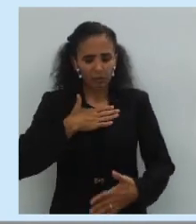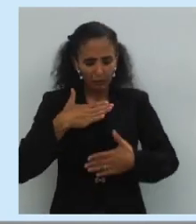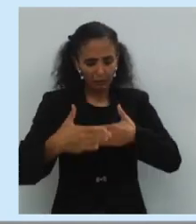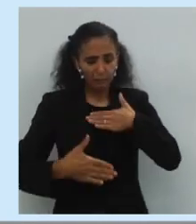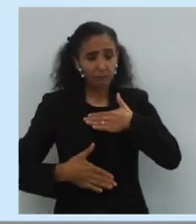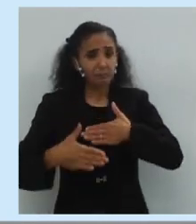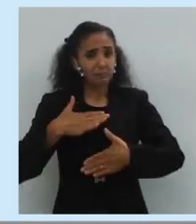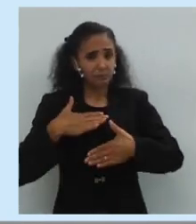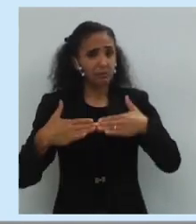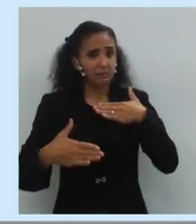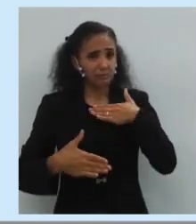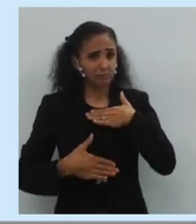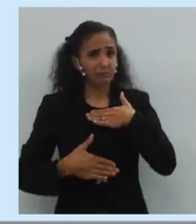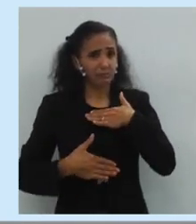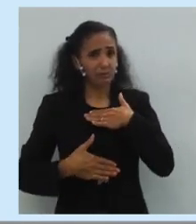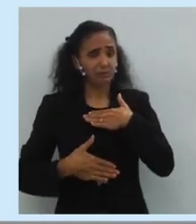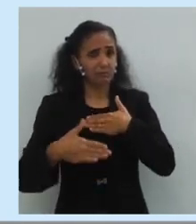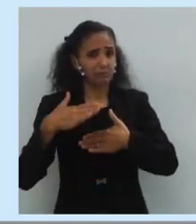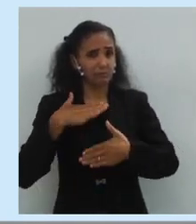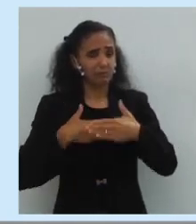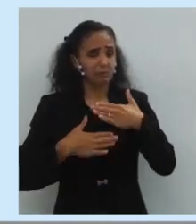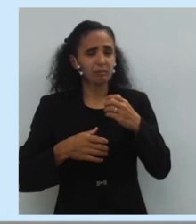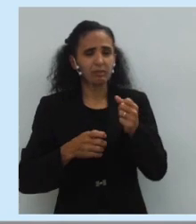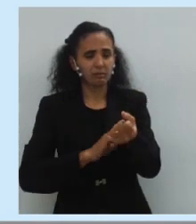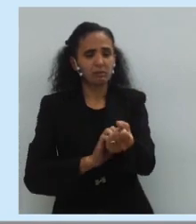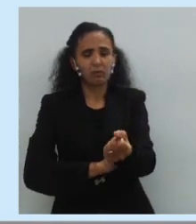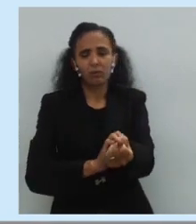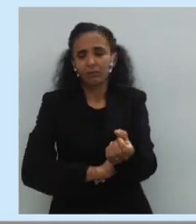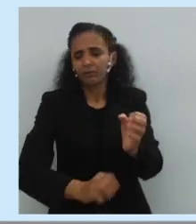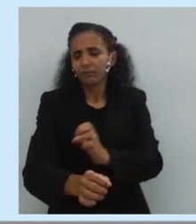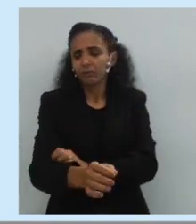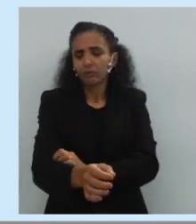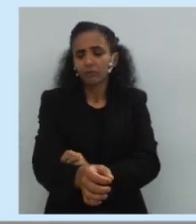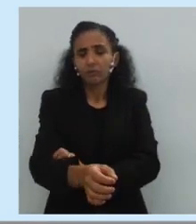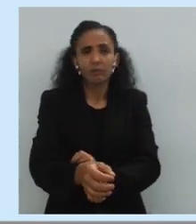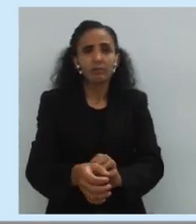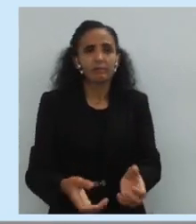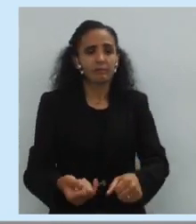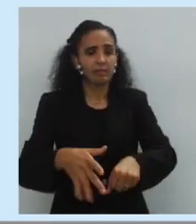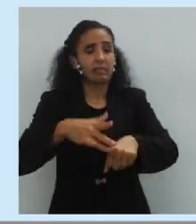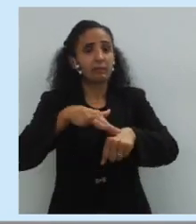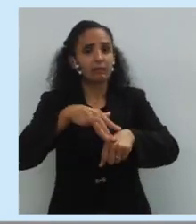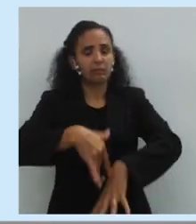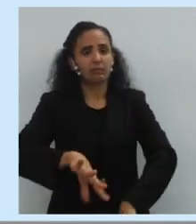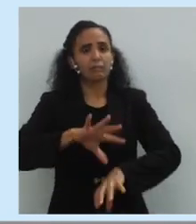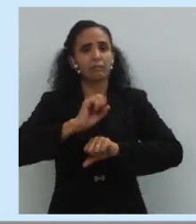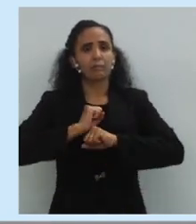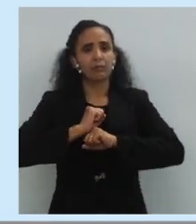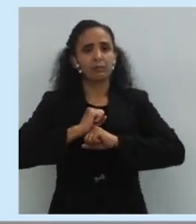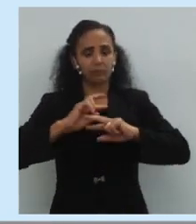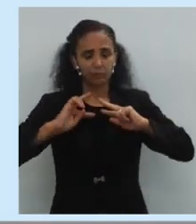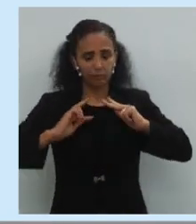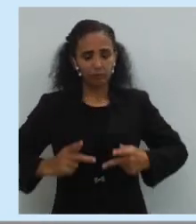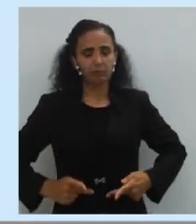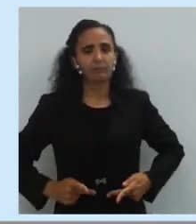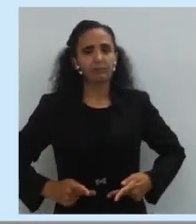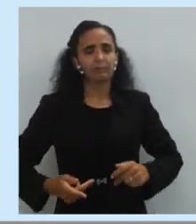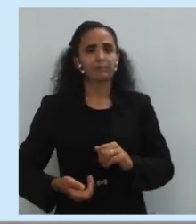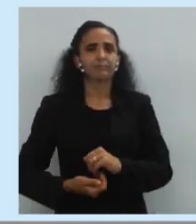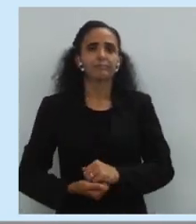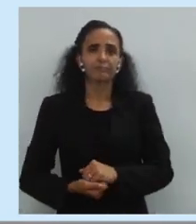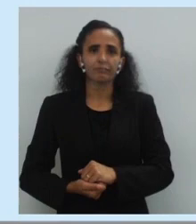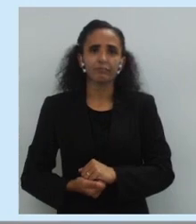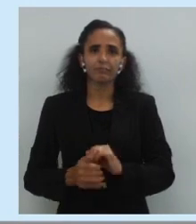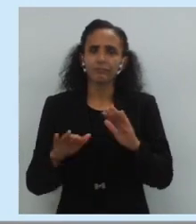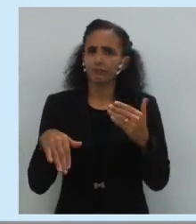baixa no sistema imunológico, isso aí devido à questão de estresse, né? Infecções e